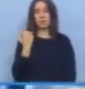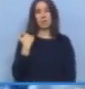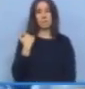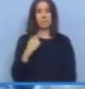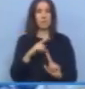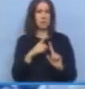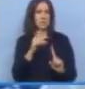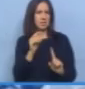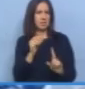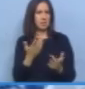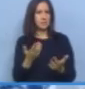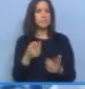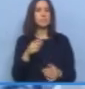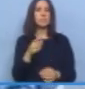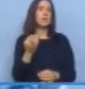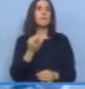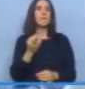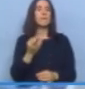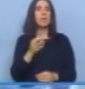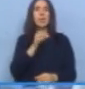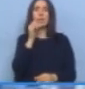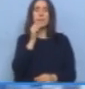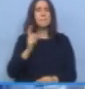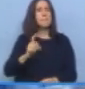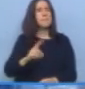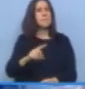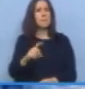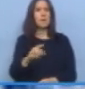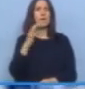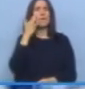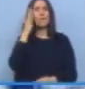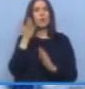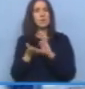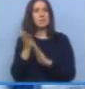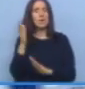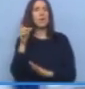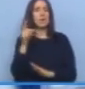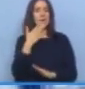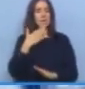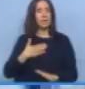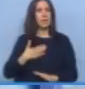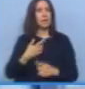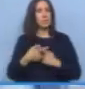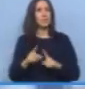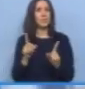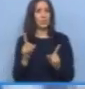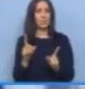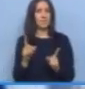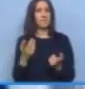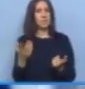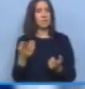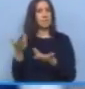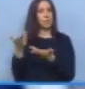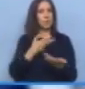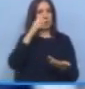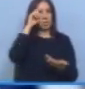nos anos 60, o facto de estarmos sempre continuamente a sair para fora também nos dá uma capacidade diferente de saber